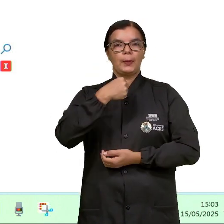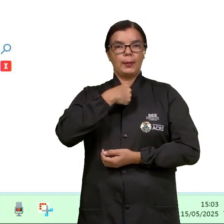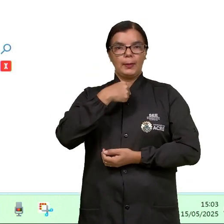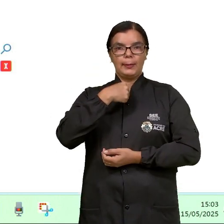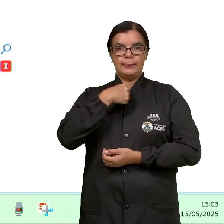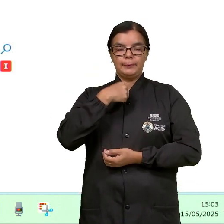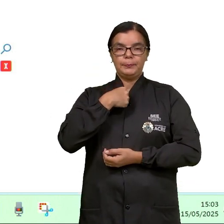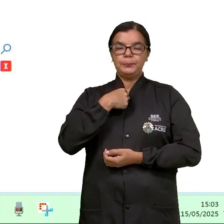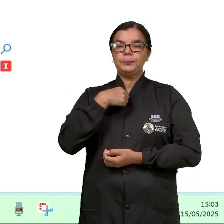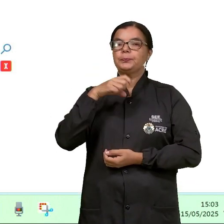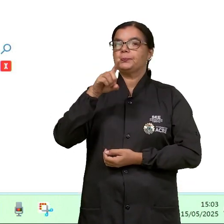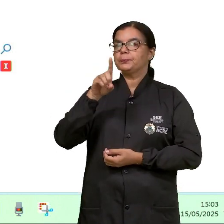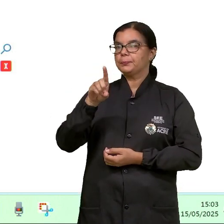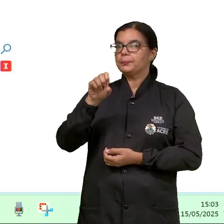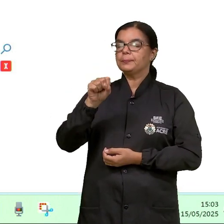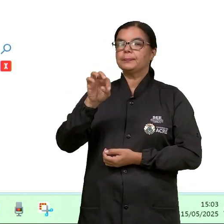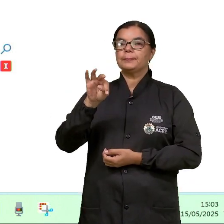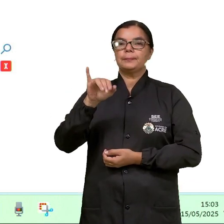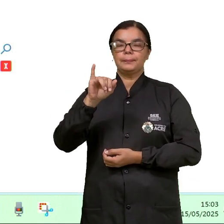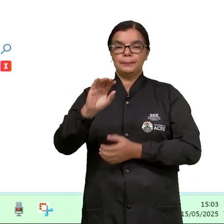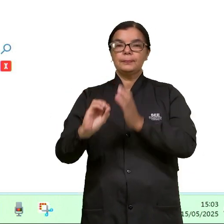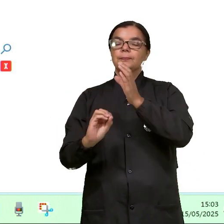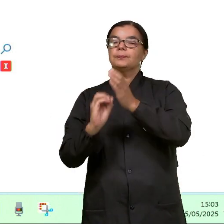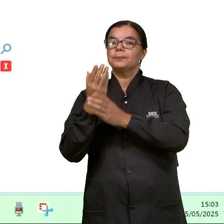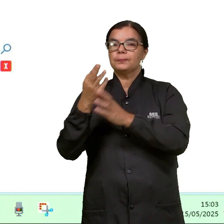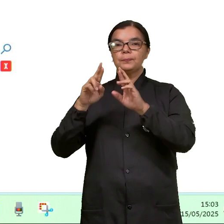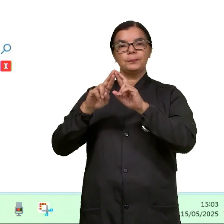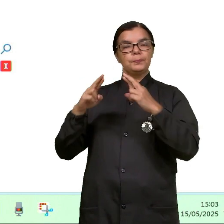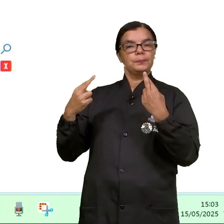O DSTI. Eu estou criando esse bloco agora.